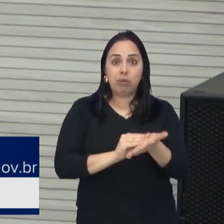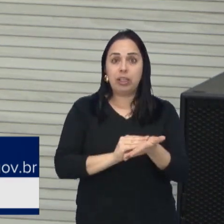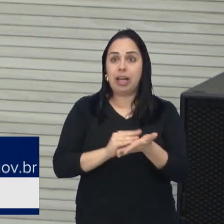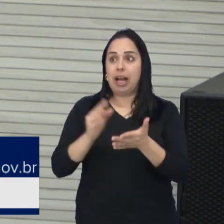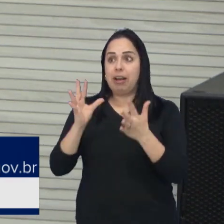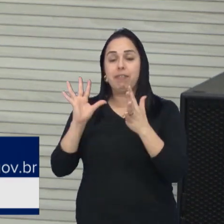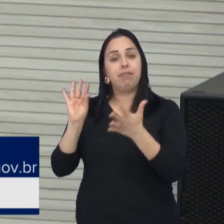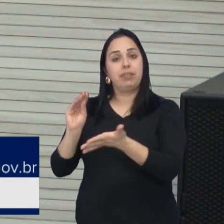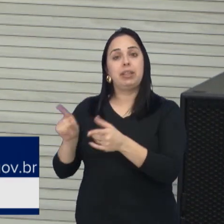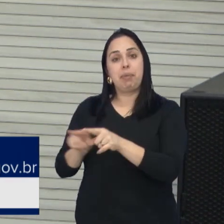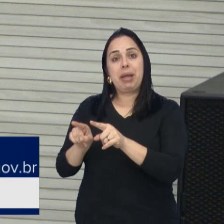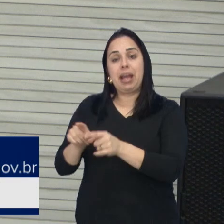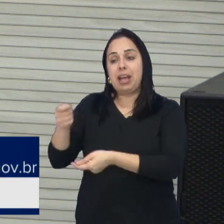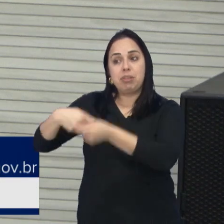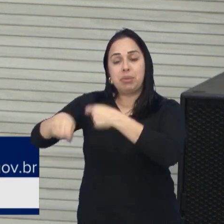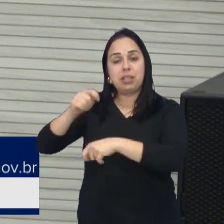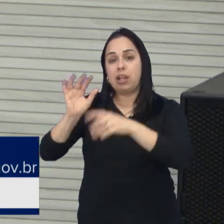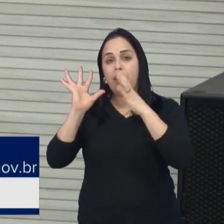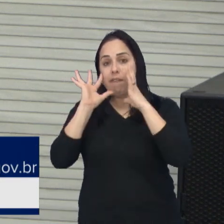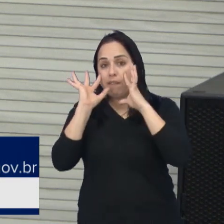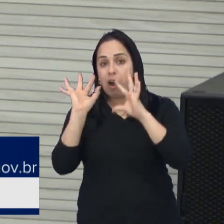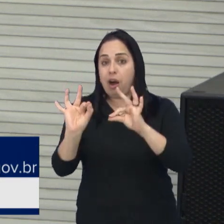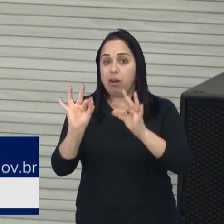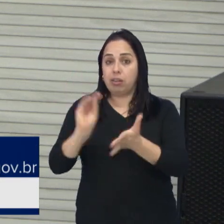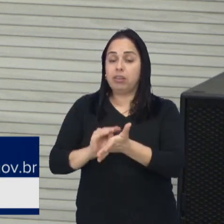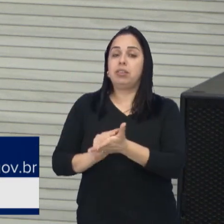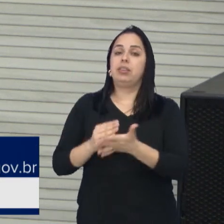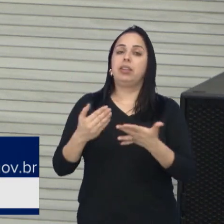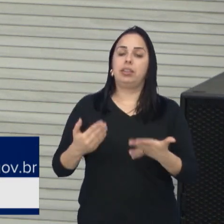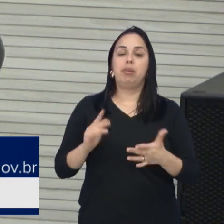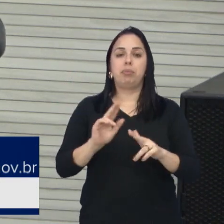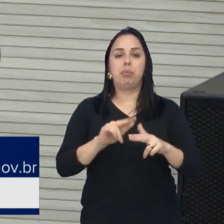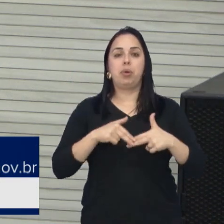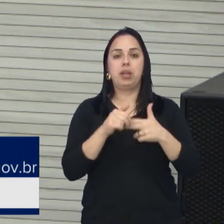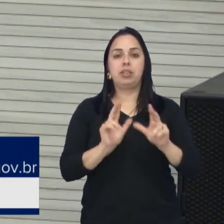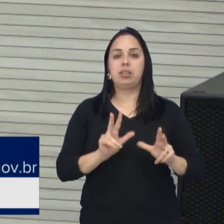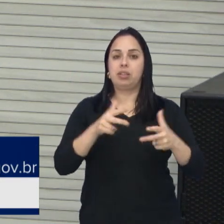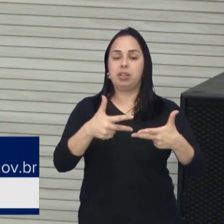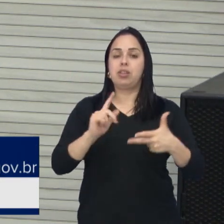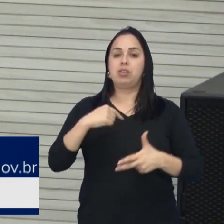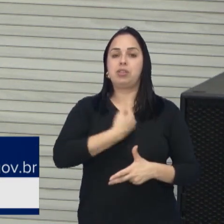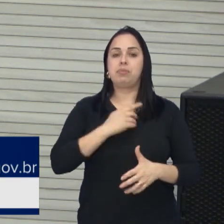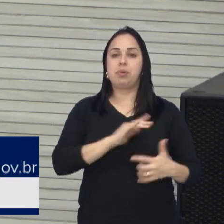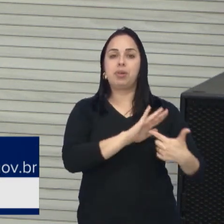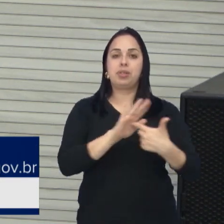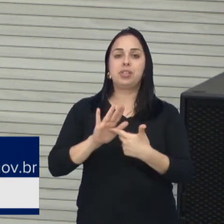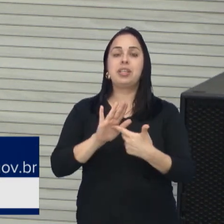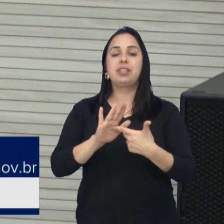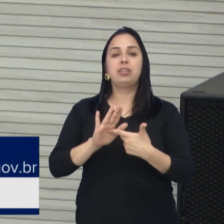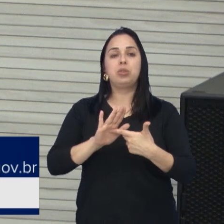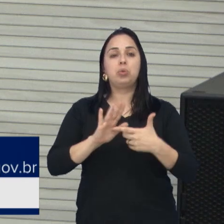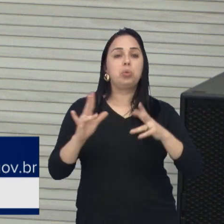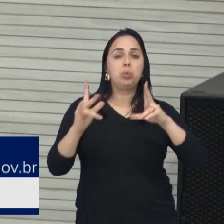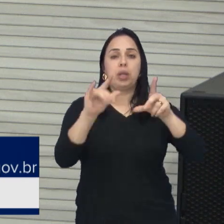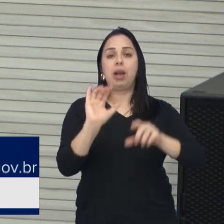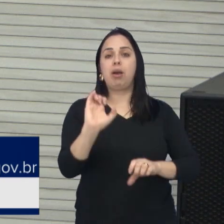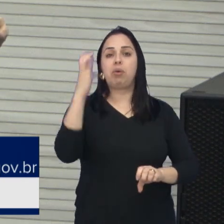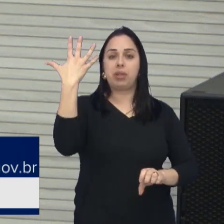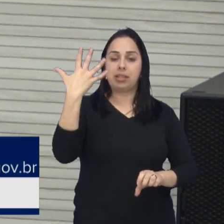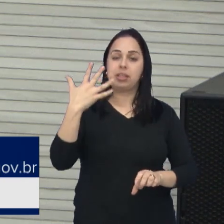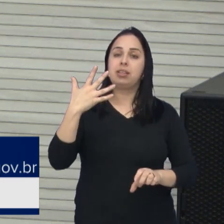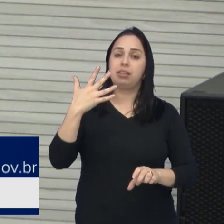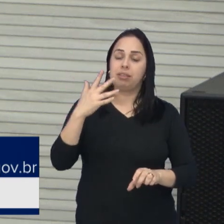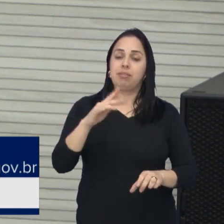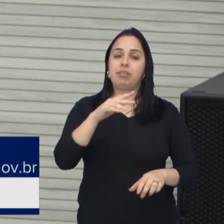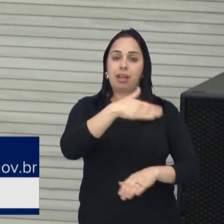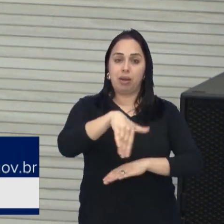Então, a Câmara Municipal serve muito para que a gente mostre a realidade que está acontecendo na rua. Parabéns à administração, e quando o projeto é